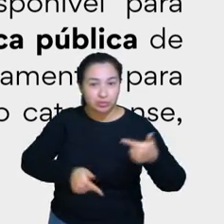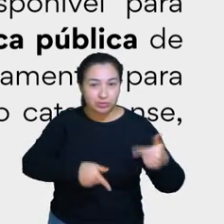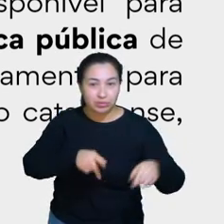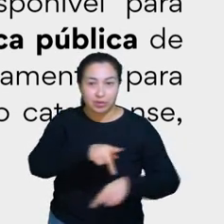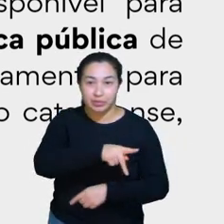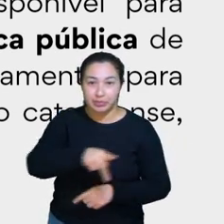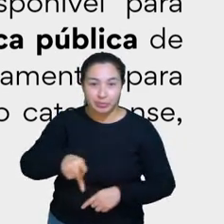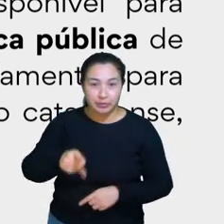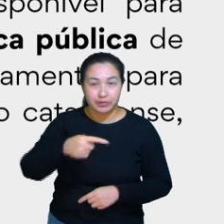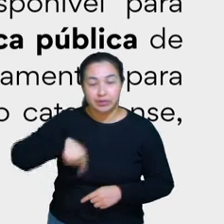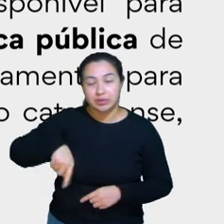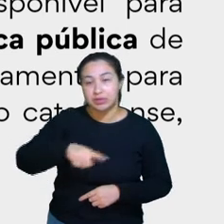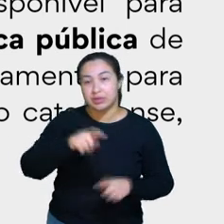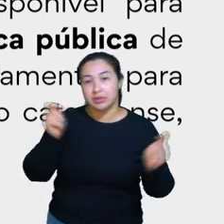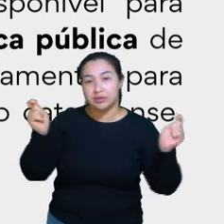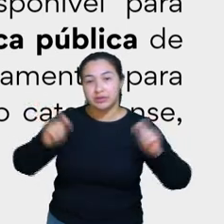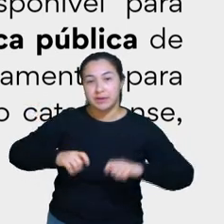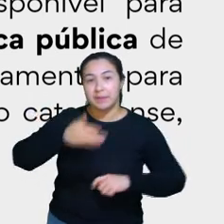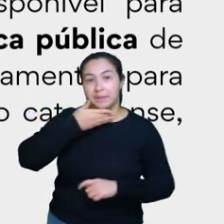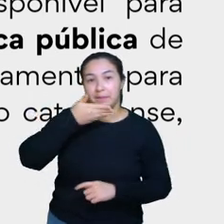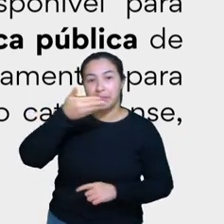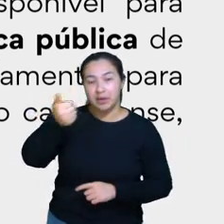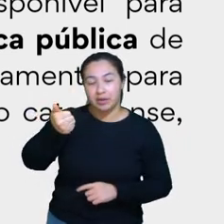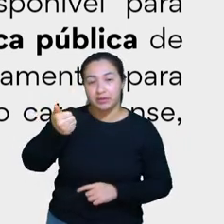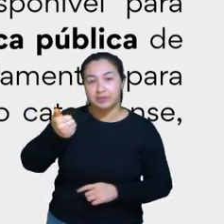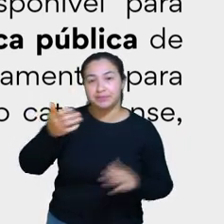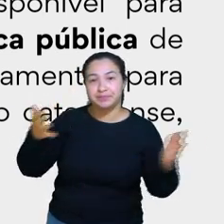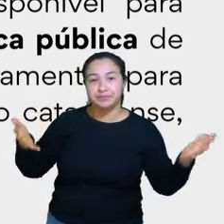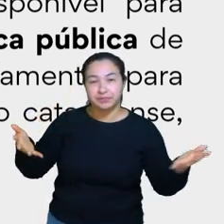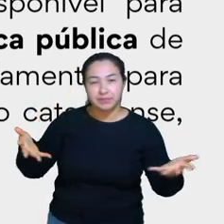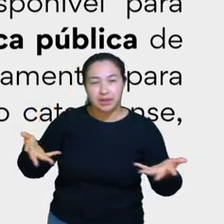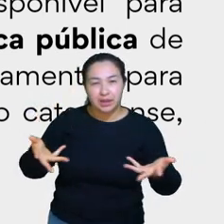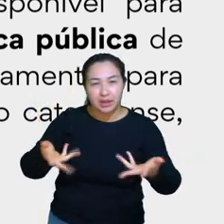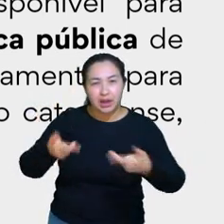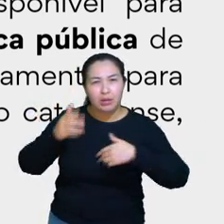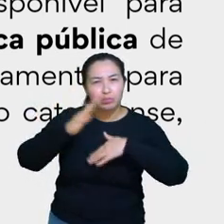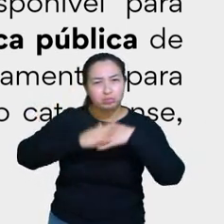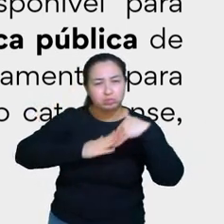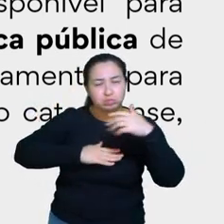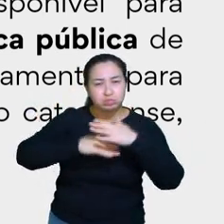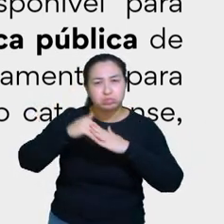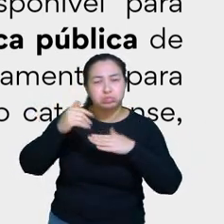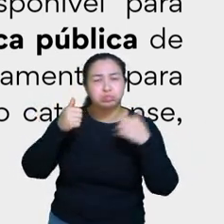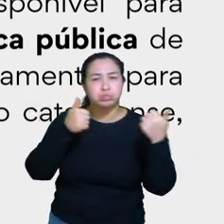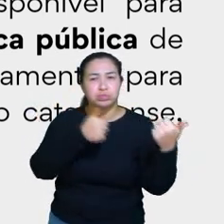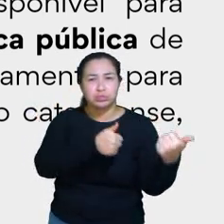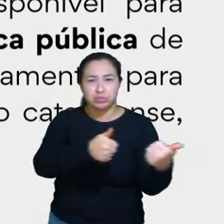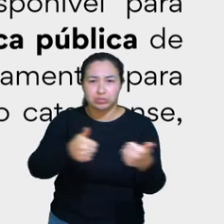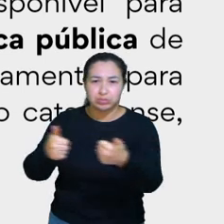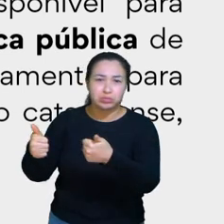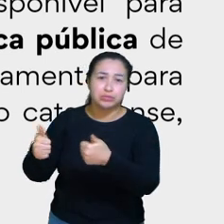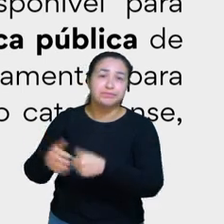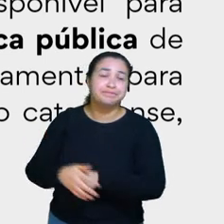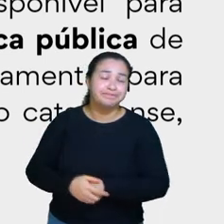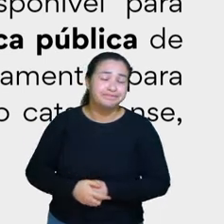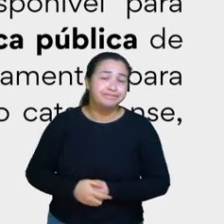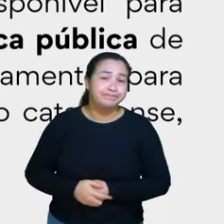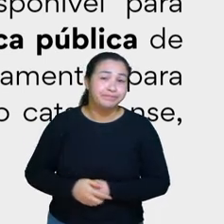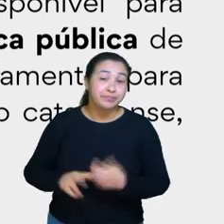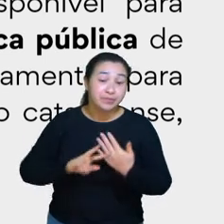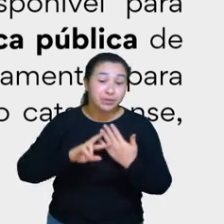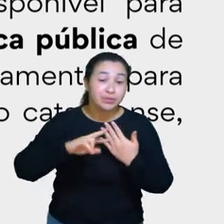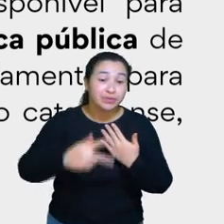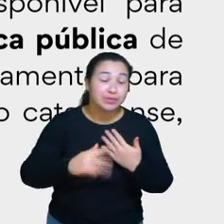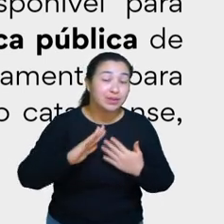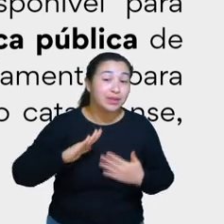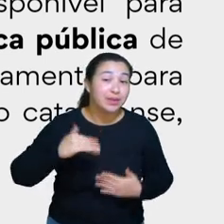eh melhorar os processos né a qualidade de todos os processos educacionais e e a consequência disso deve ser a